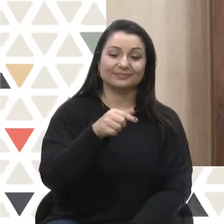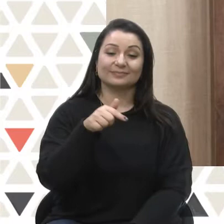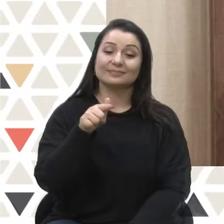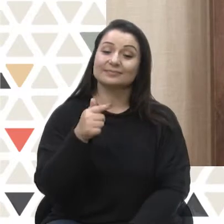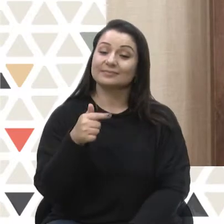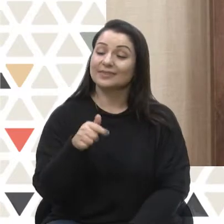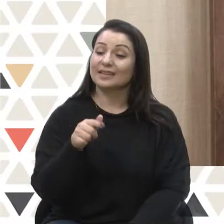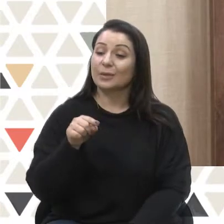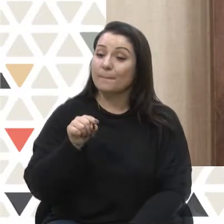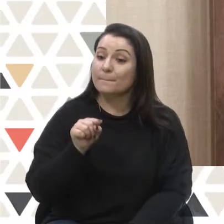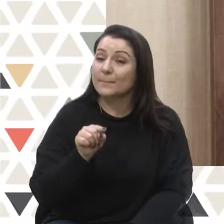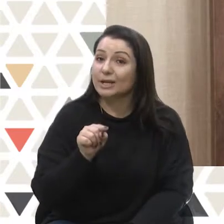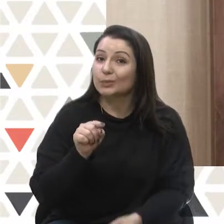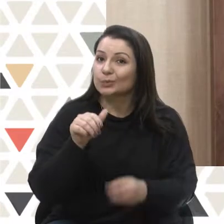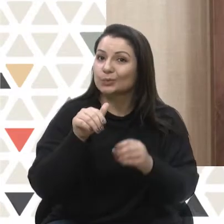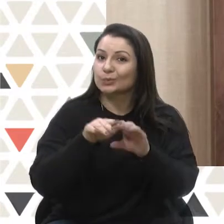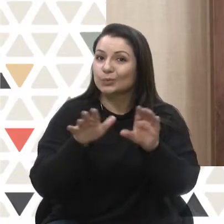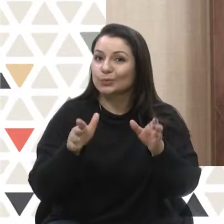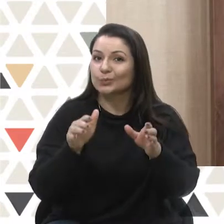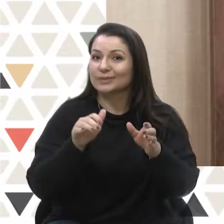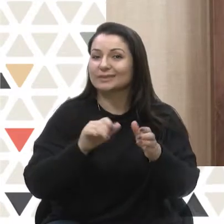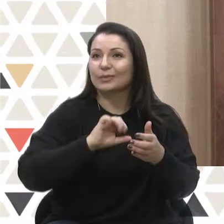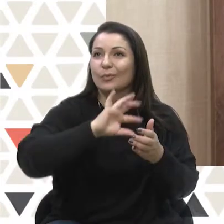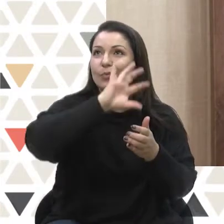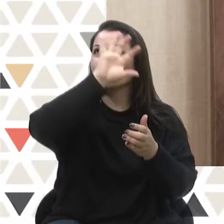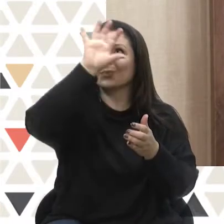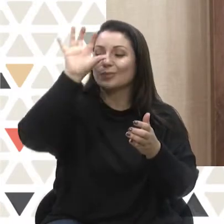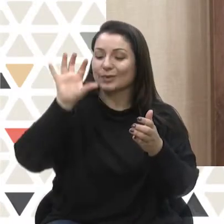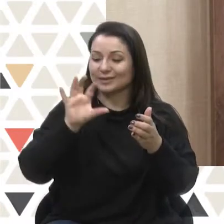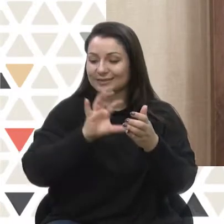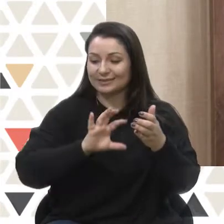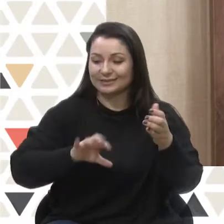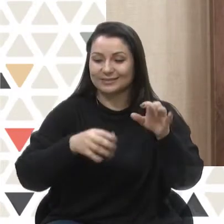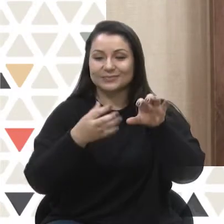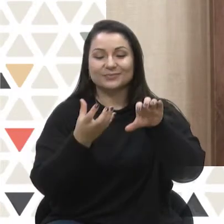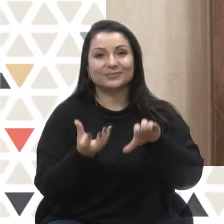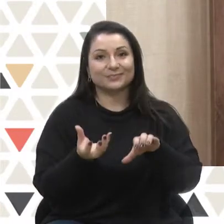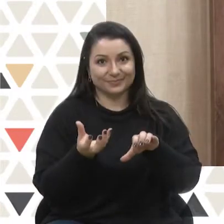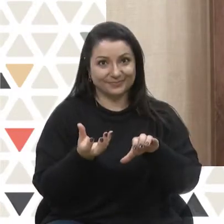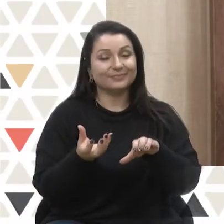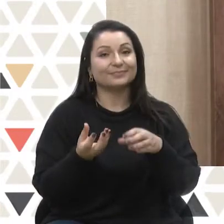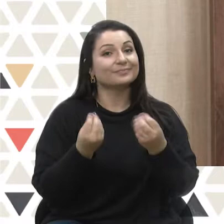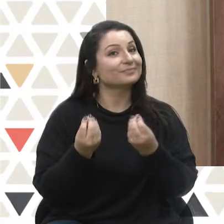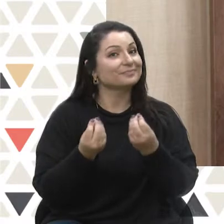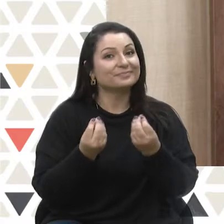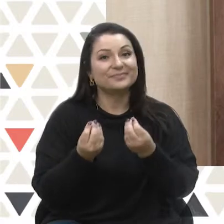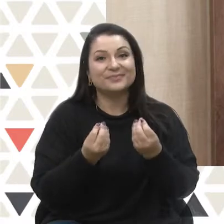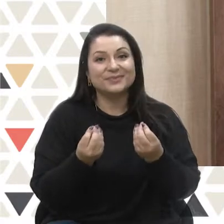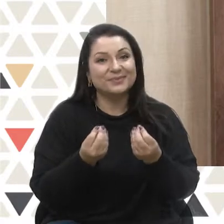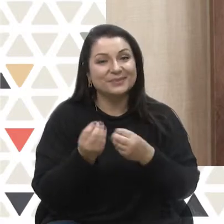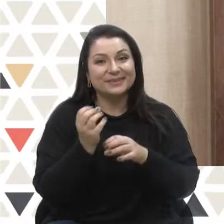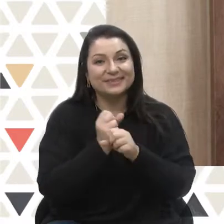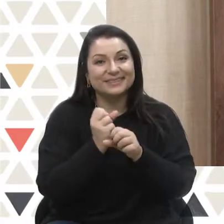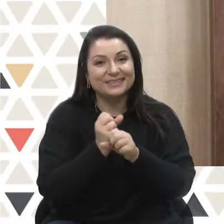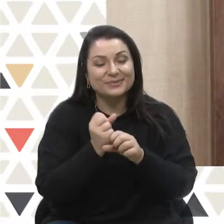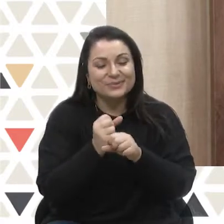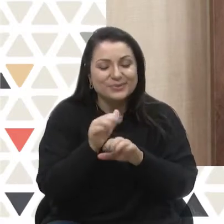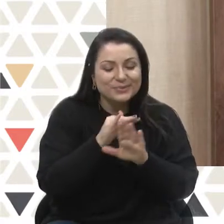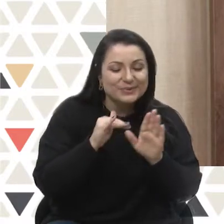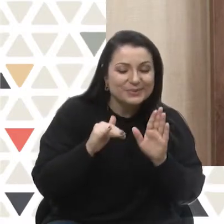mais de 577 mil urnas espalhadas nos 26 estados e no distrito federal